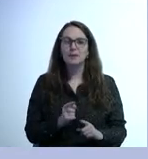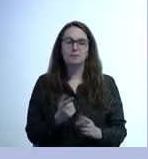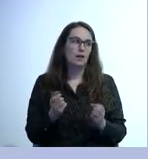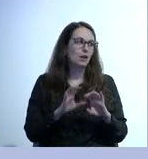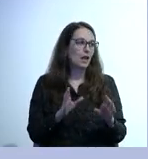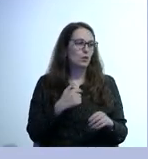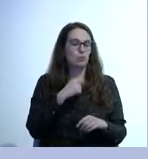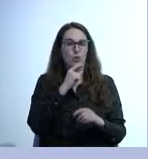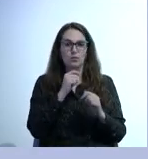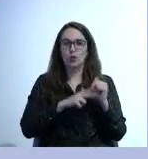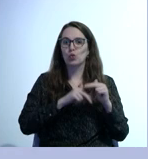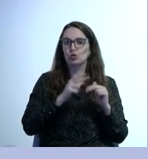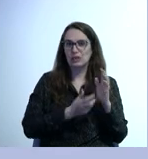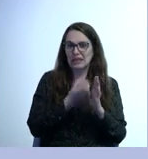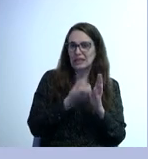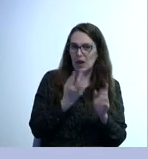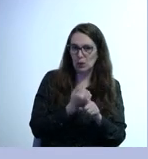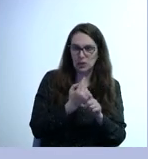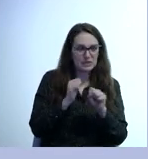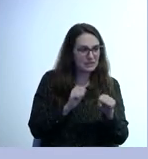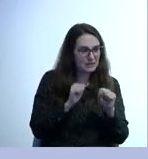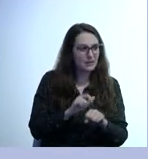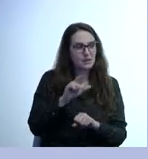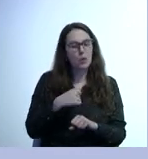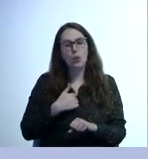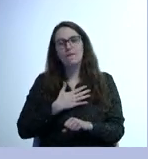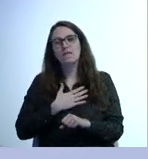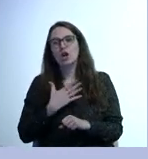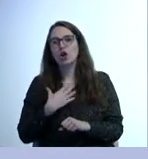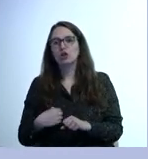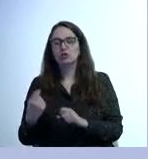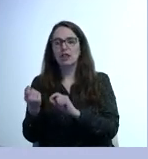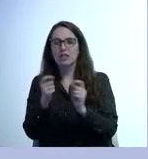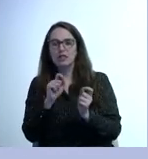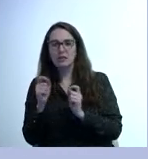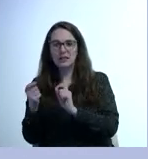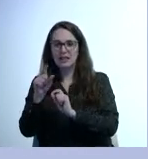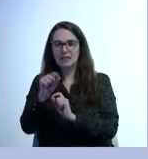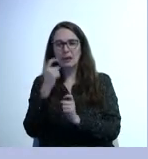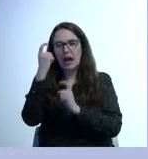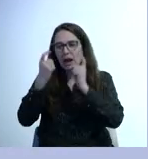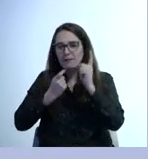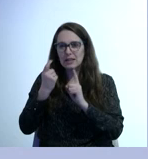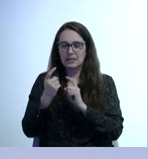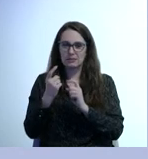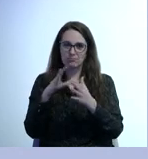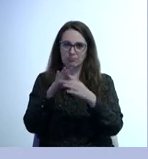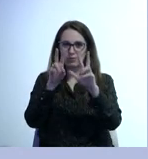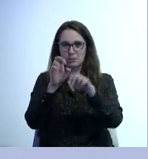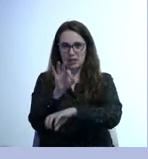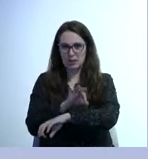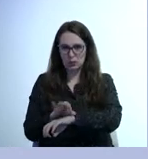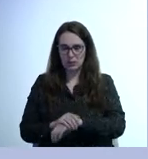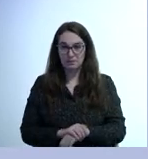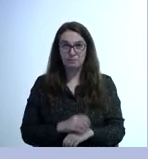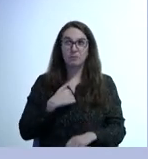de construir, é discutir e refletir sobre arquitetura. Há uns anos,